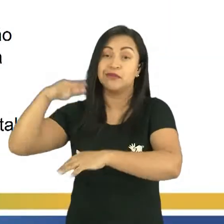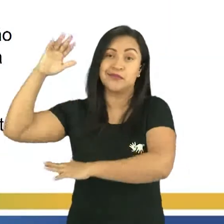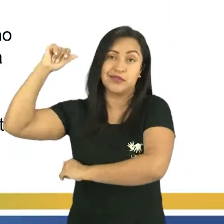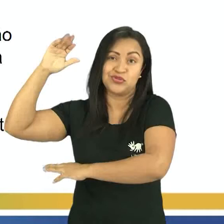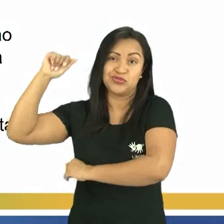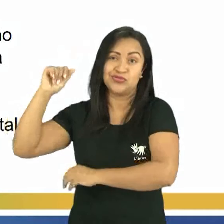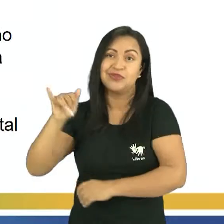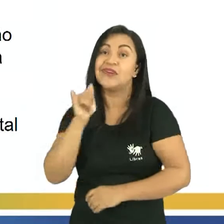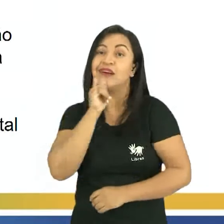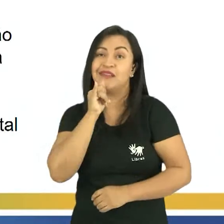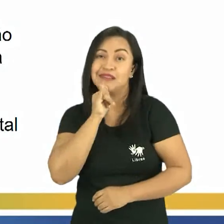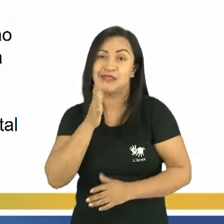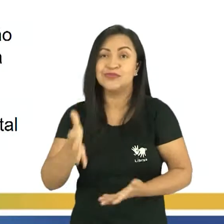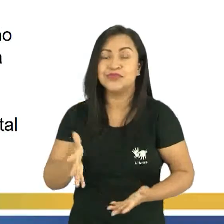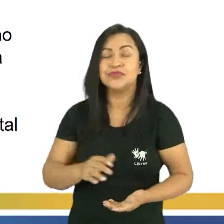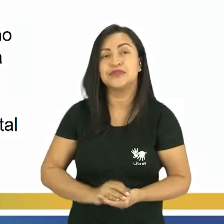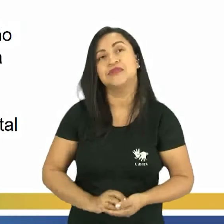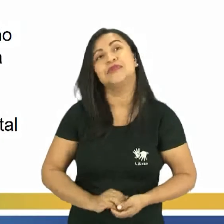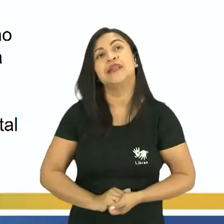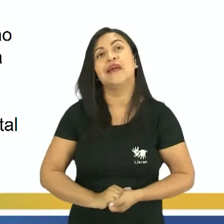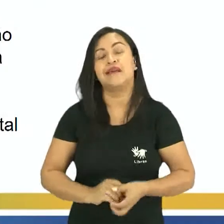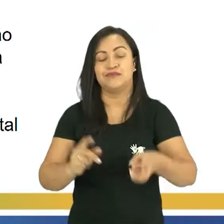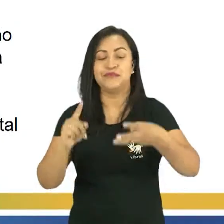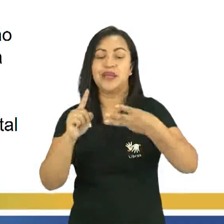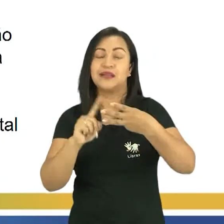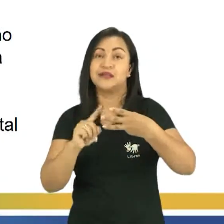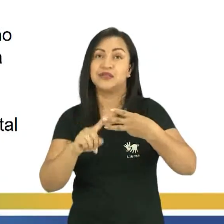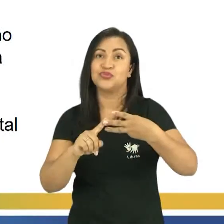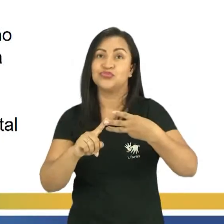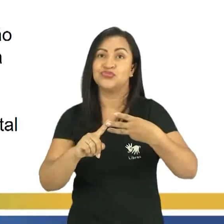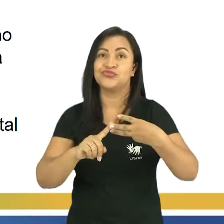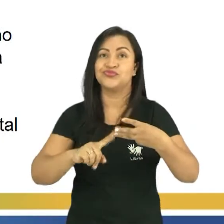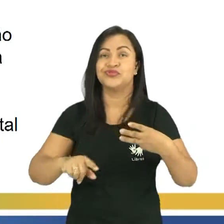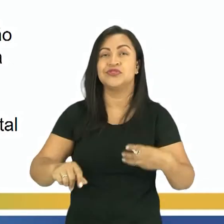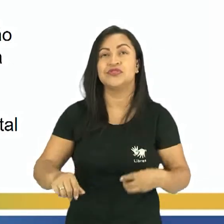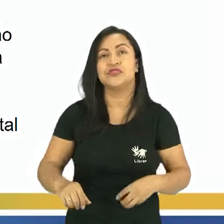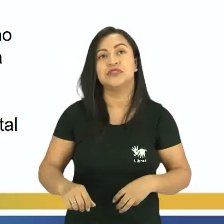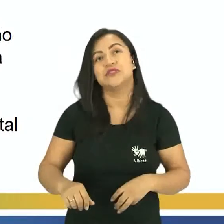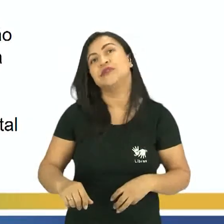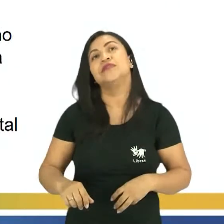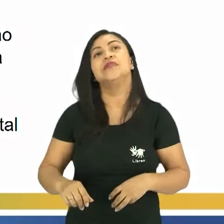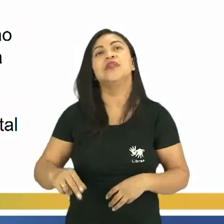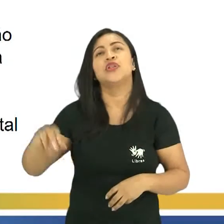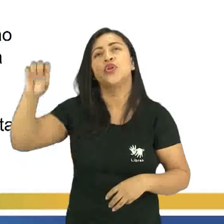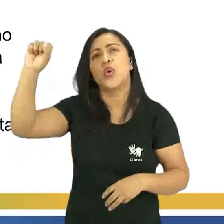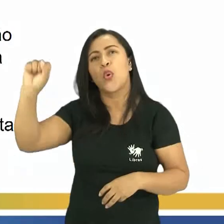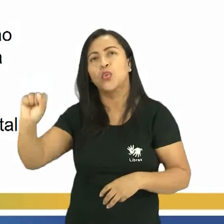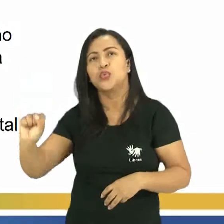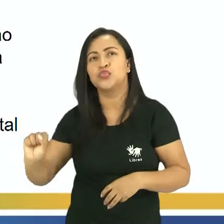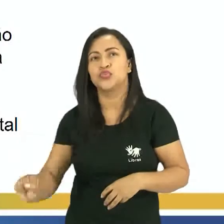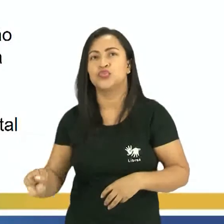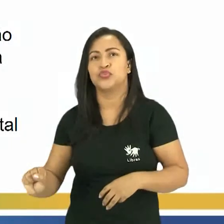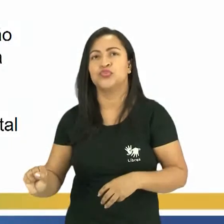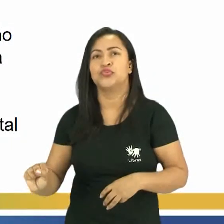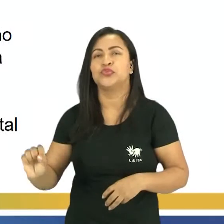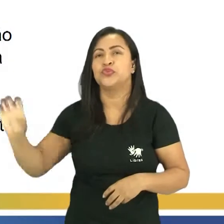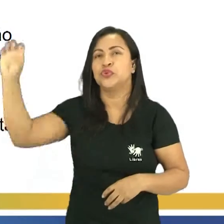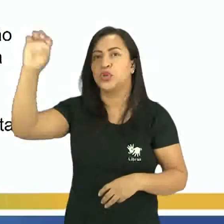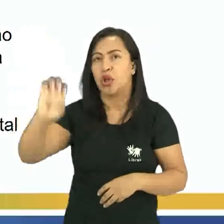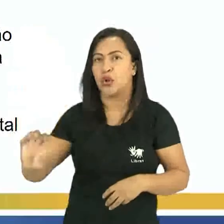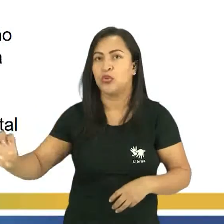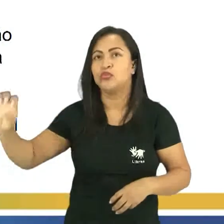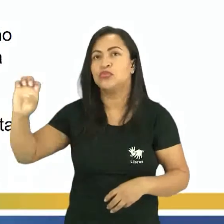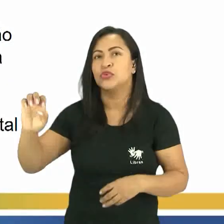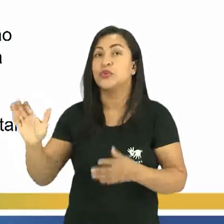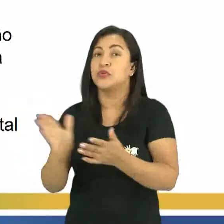origem aos povos latinos, tá? As línguas germânicas vieram do sul da Escandinávia, tá? São faladas no noroeste da Europa e